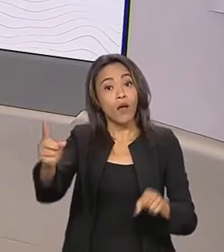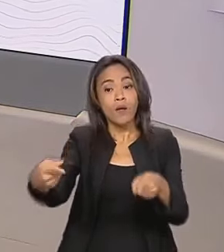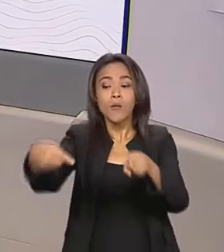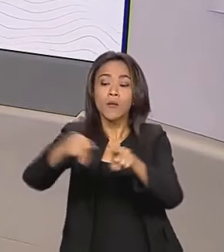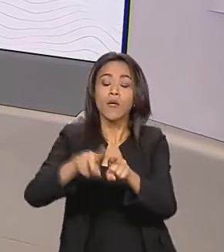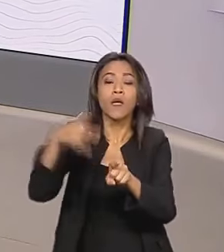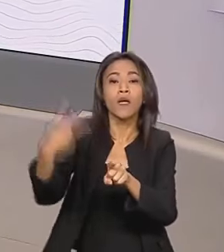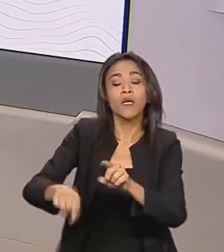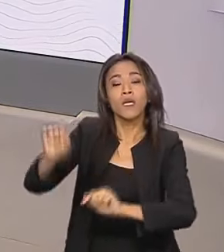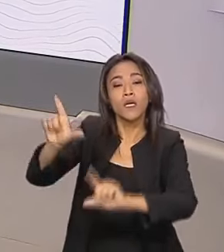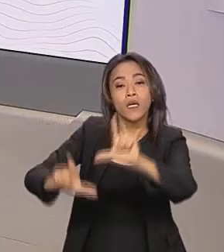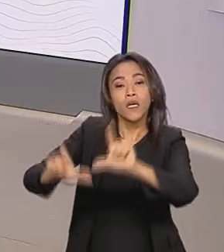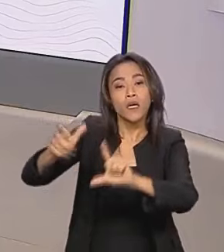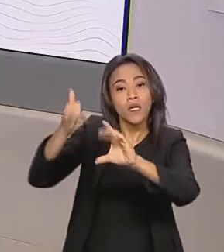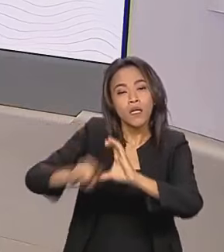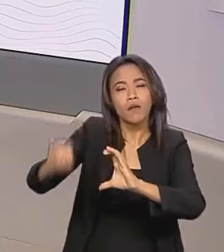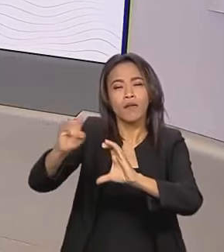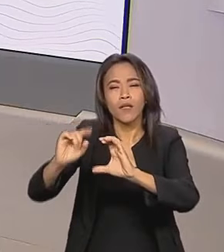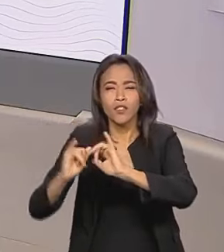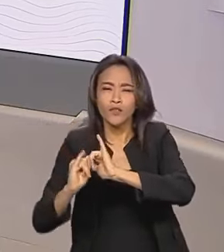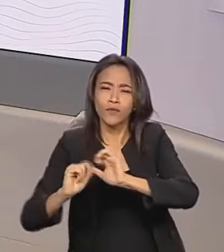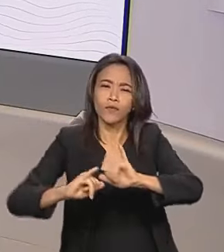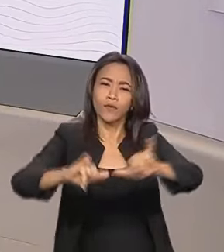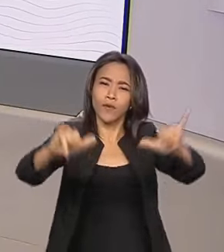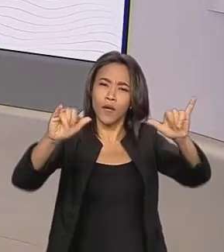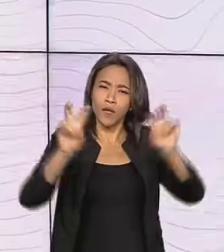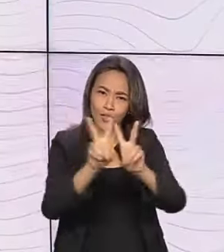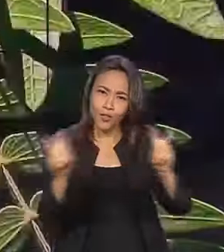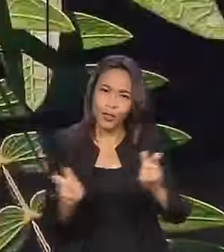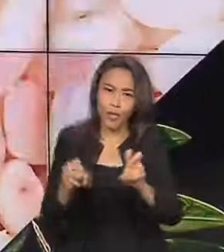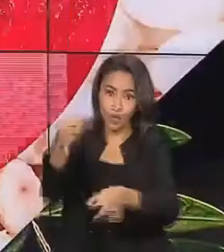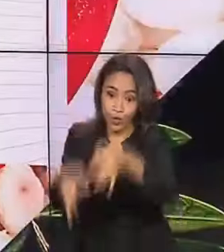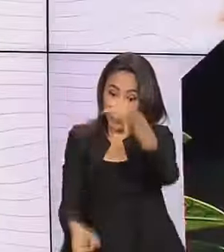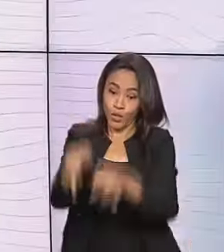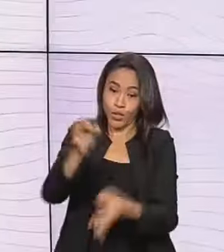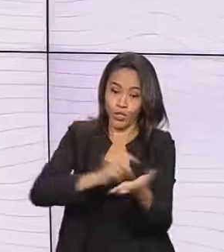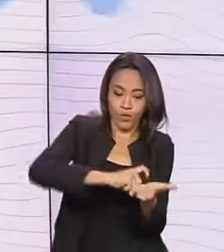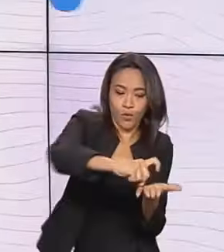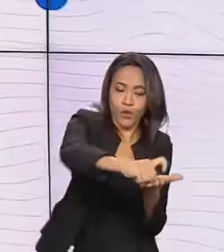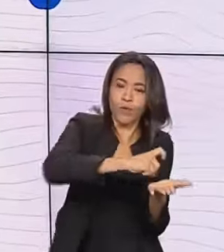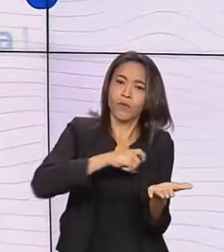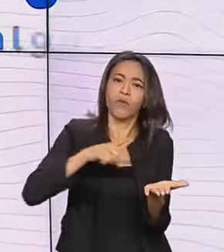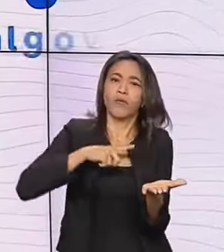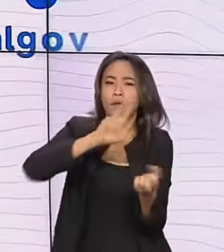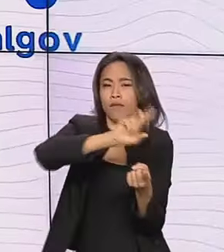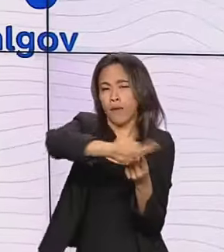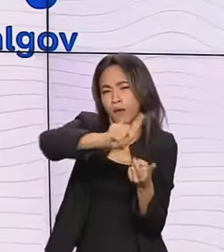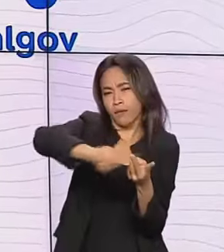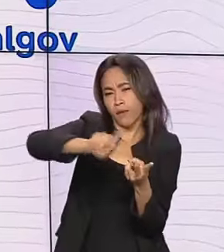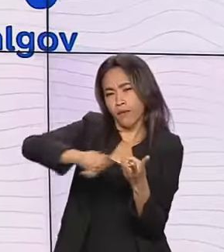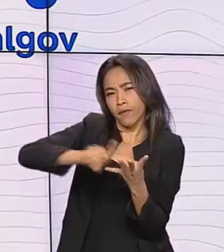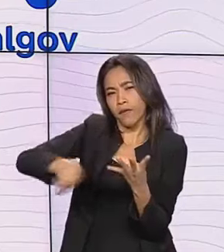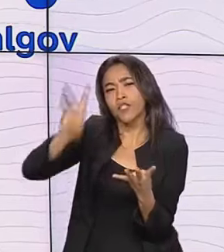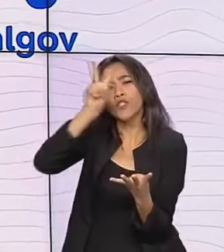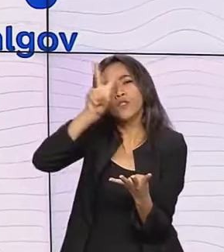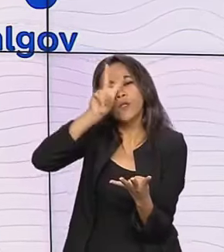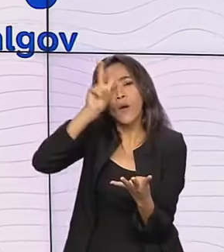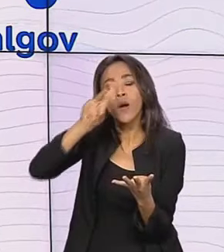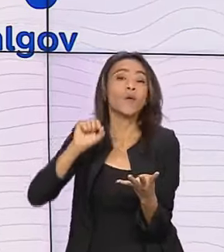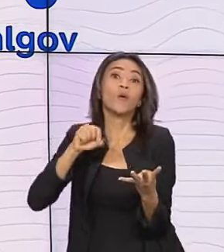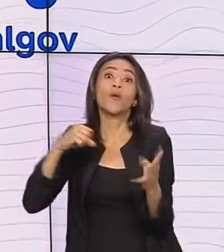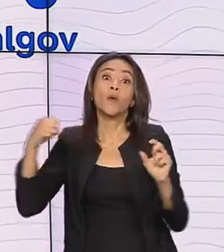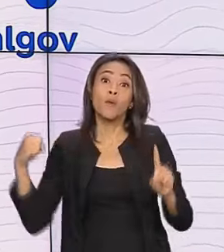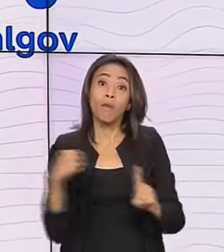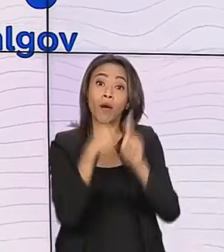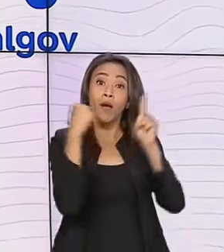vai exibir um mini doc Justiça no digital a produção reúne uma série de história sobre os impactos da falta